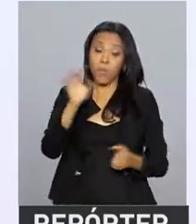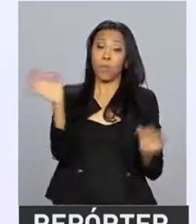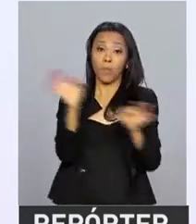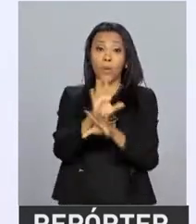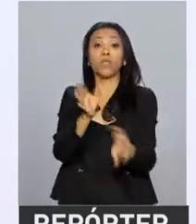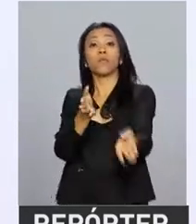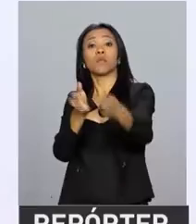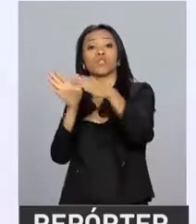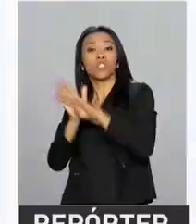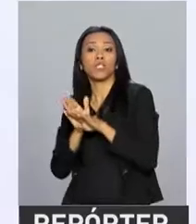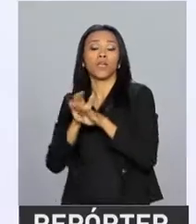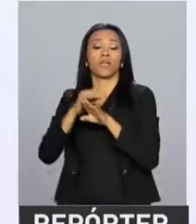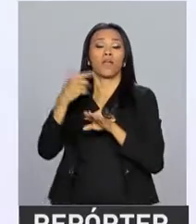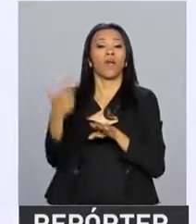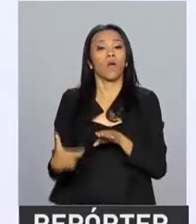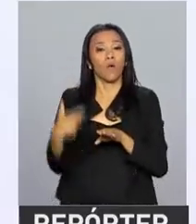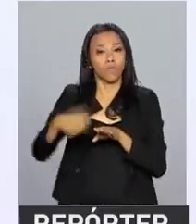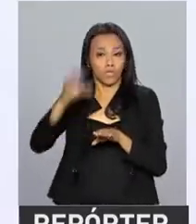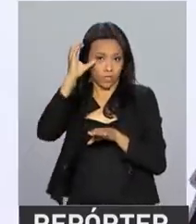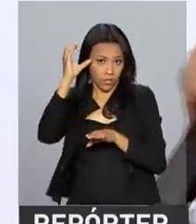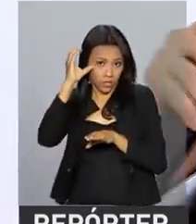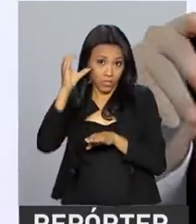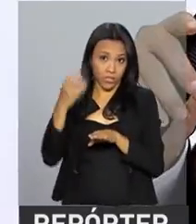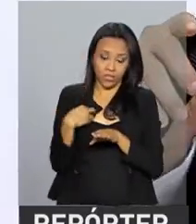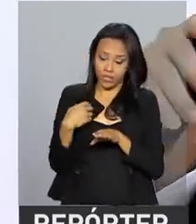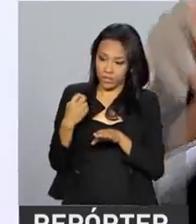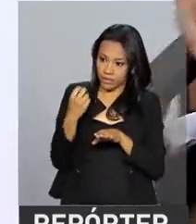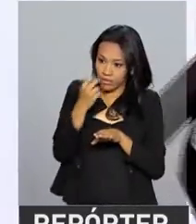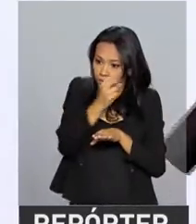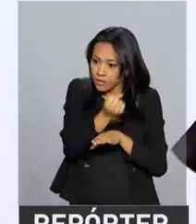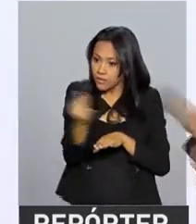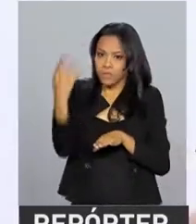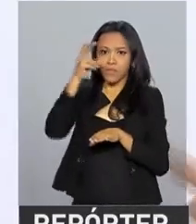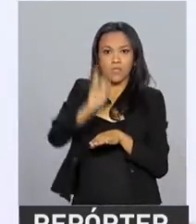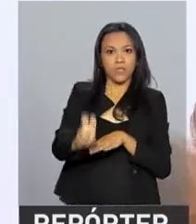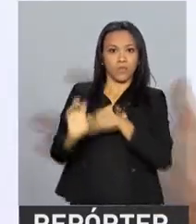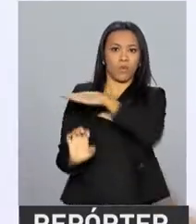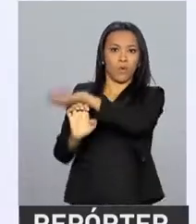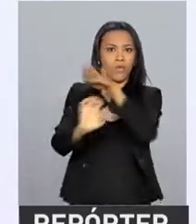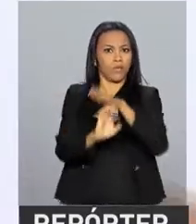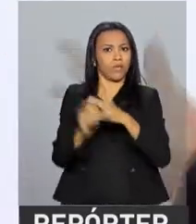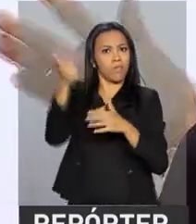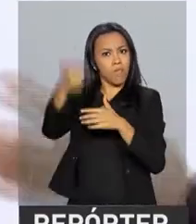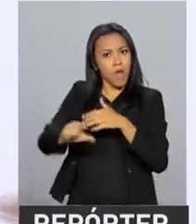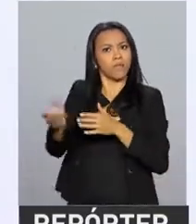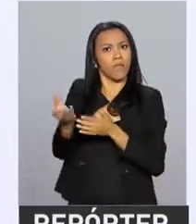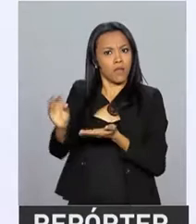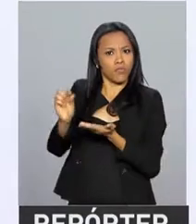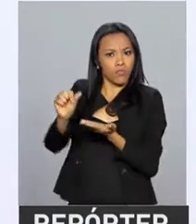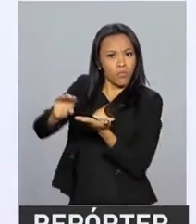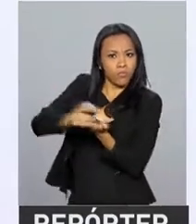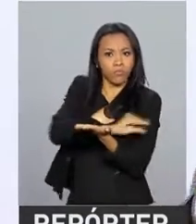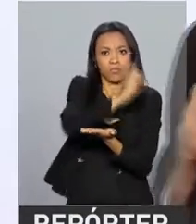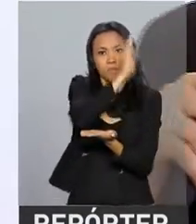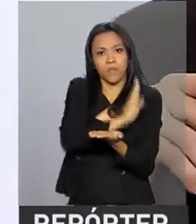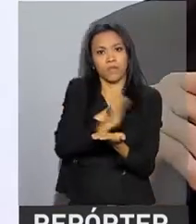cheguei, recebi 4 ou 5 grandes investidores no país que querem investir cada vez mais, né? Os ministros que estavam comigo estão